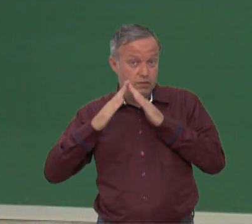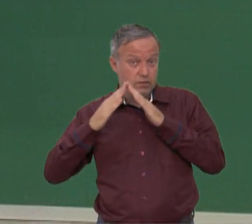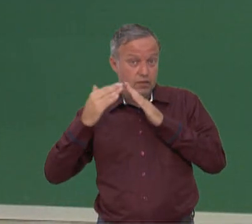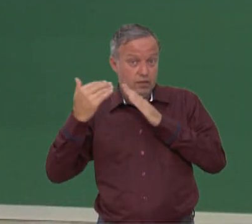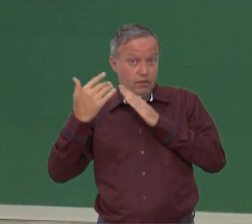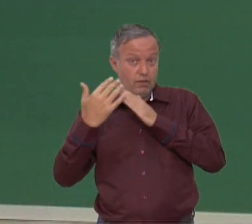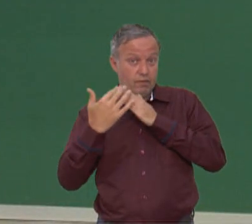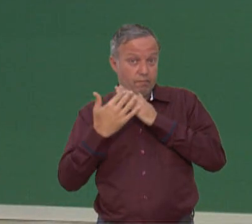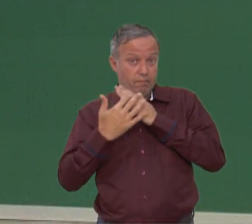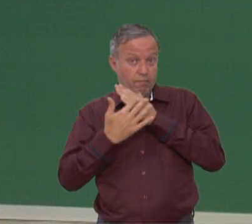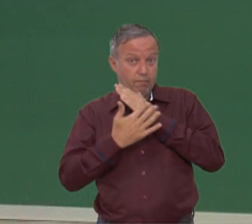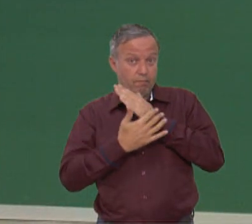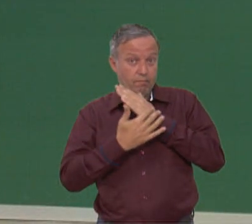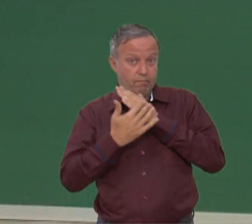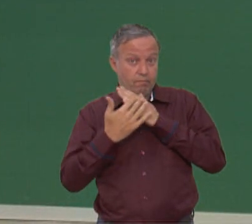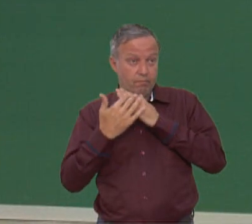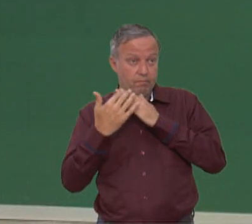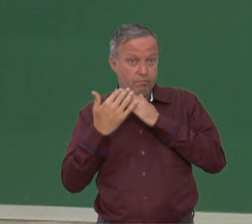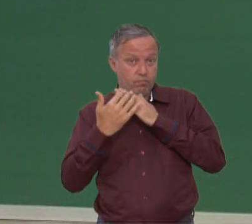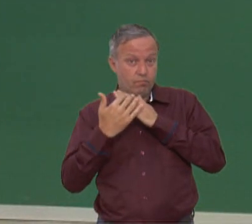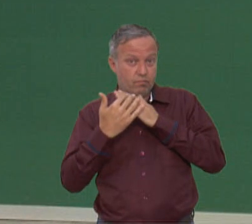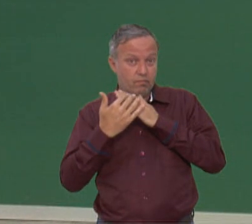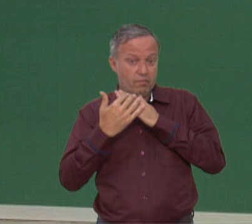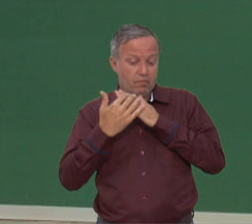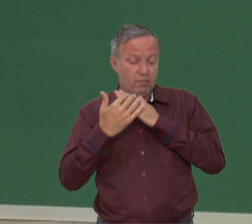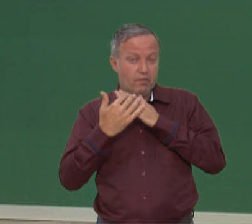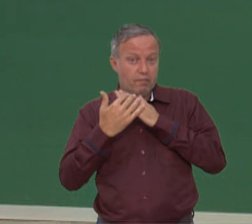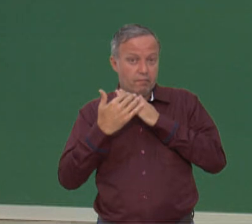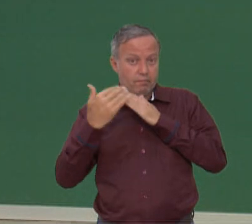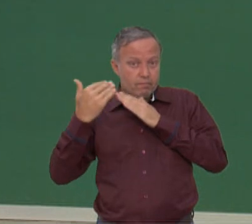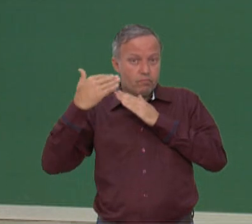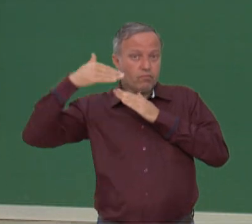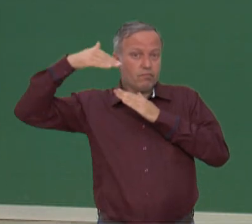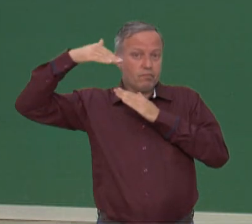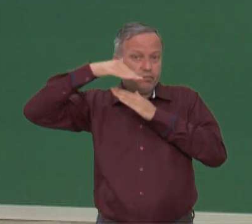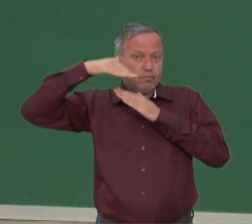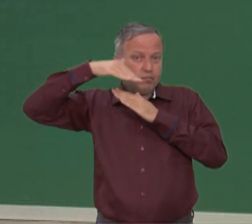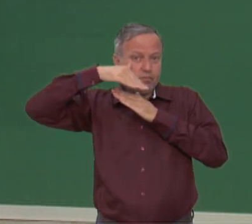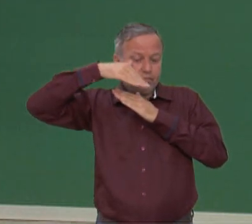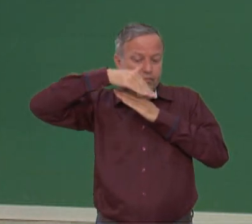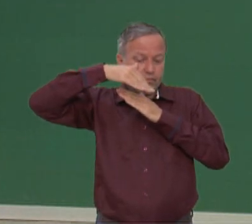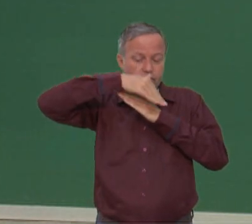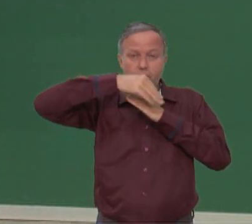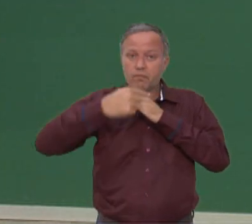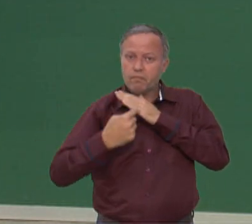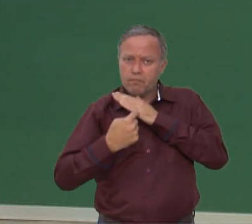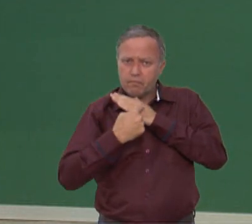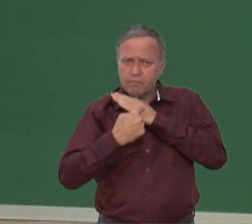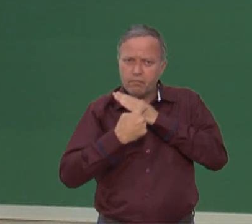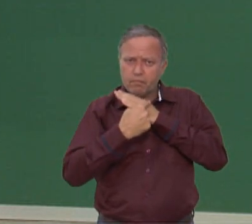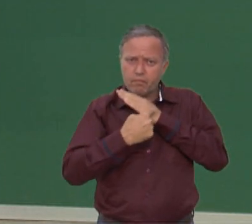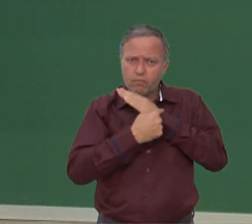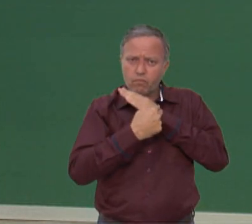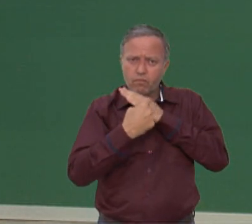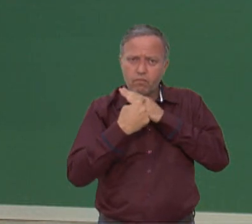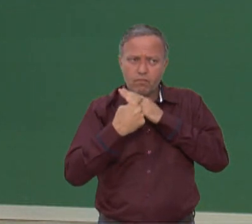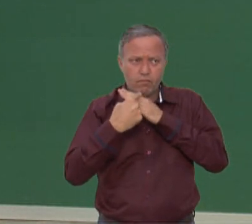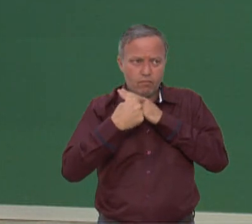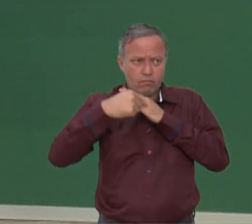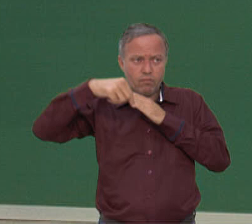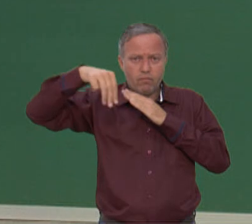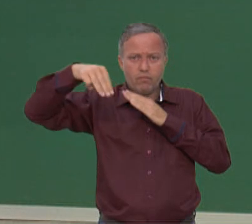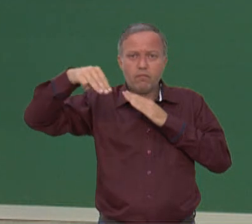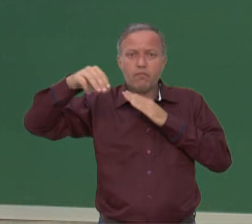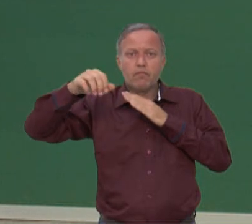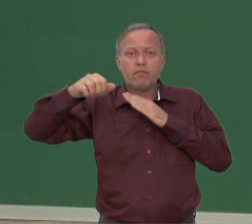sendo colocado ali entre o madeiramento e as telhas, ou Eternite, se for alguns casos ali, onde você consegue estar mantendo